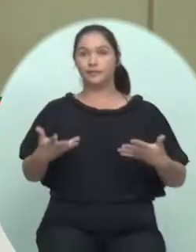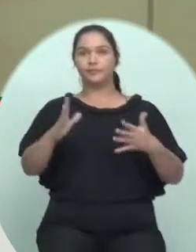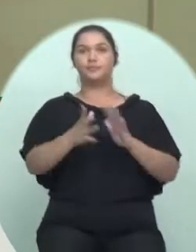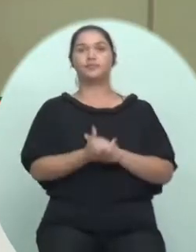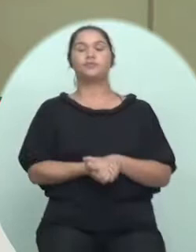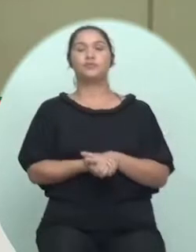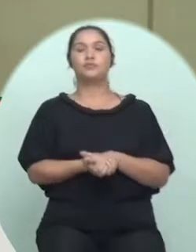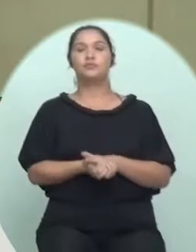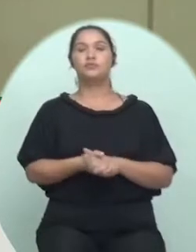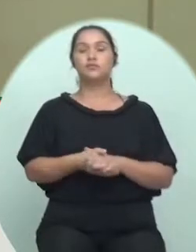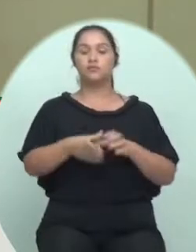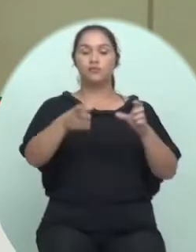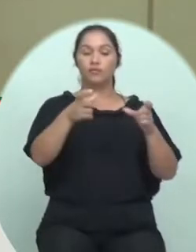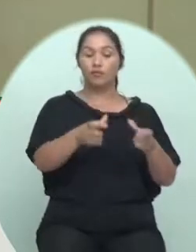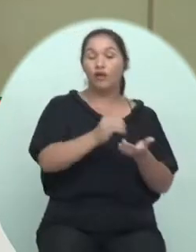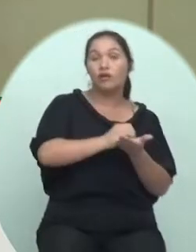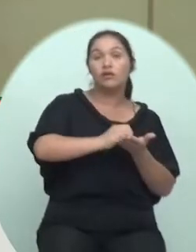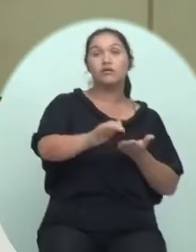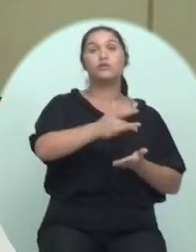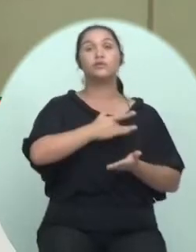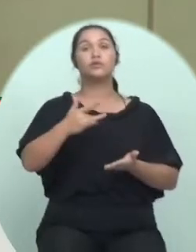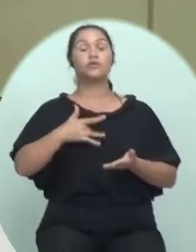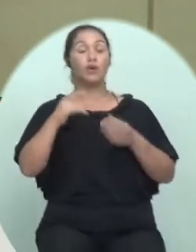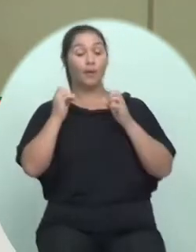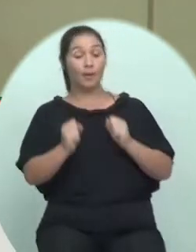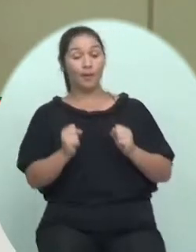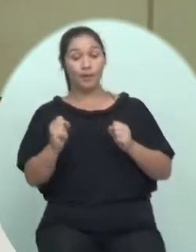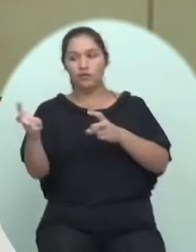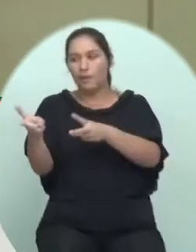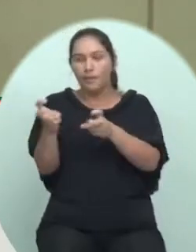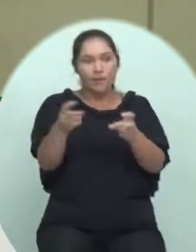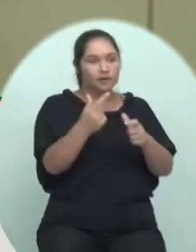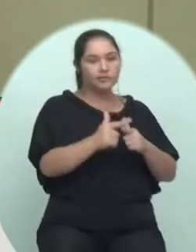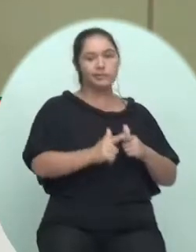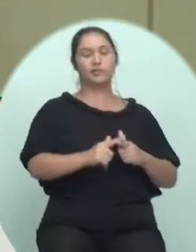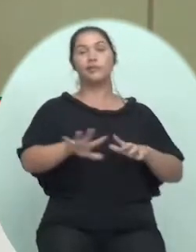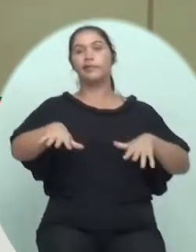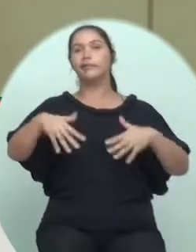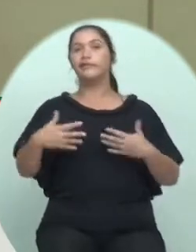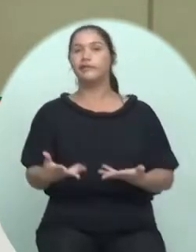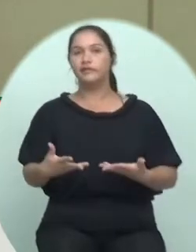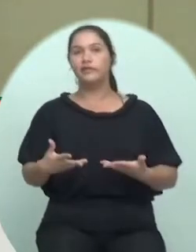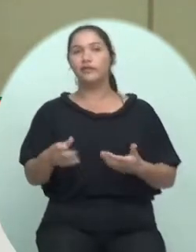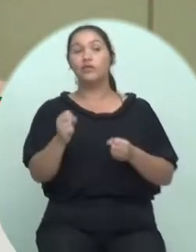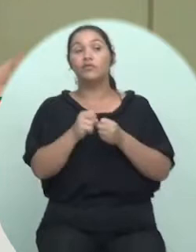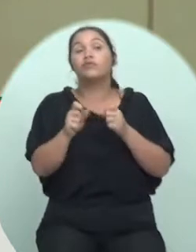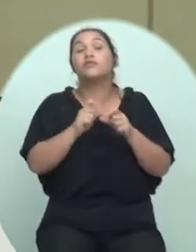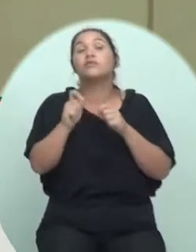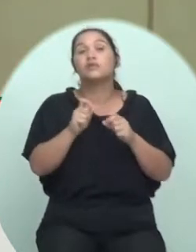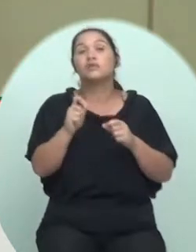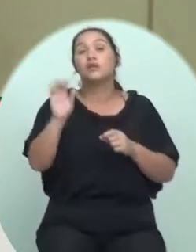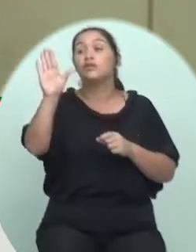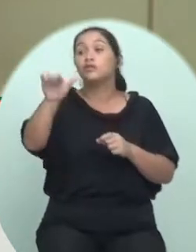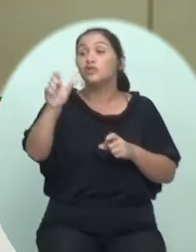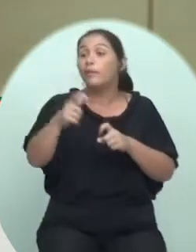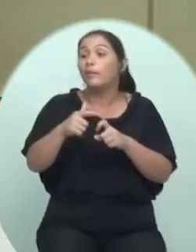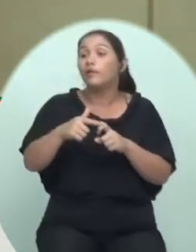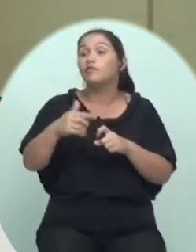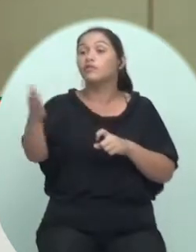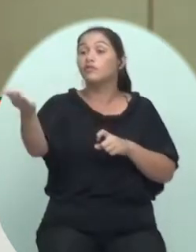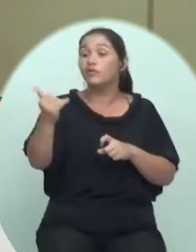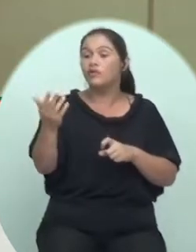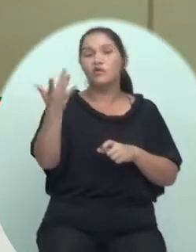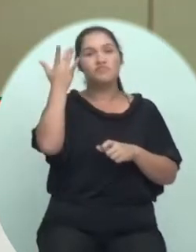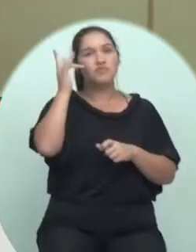a Secretaria de Saúde tome providências com relação à contratação. Não sei como que se dará, se vai ser obrigado a chamar um